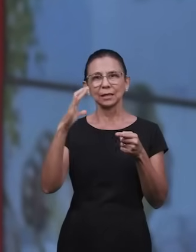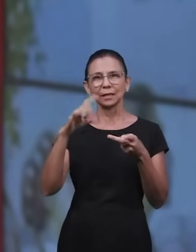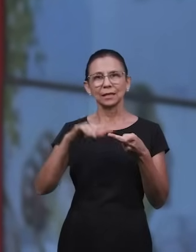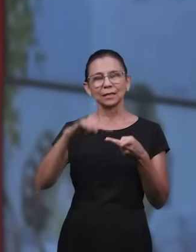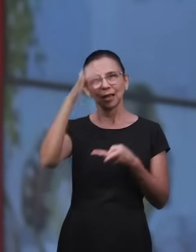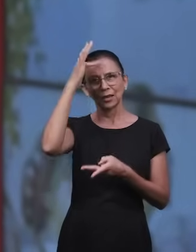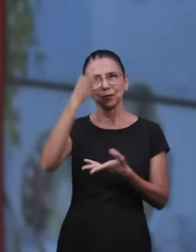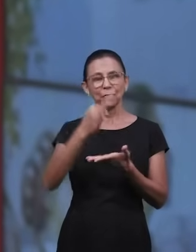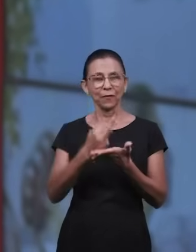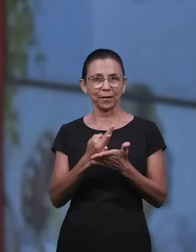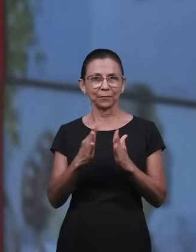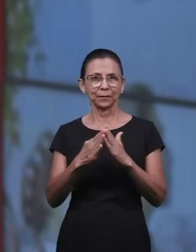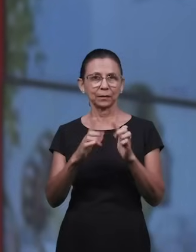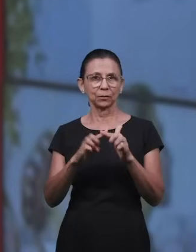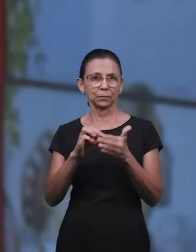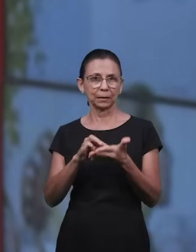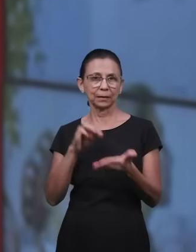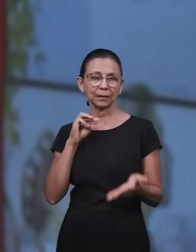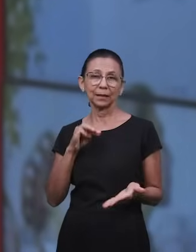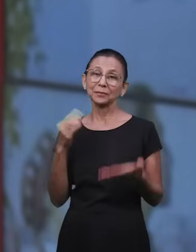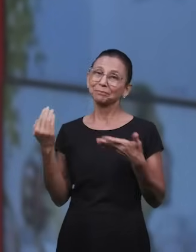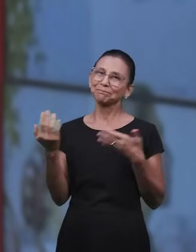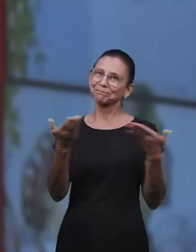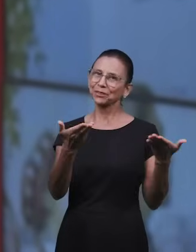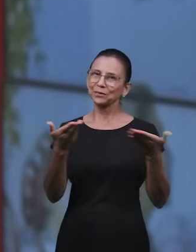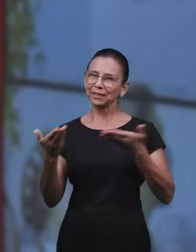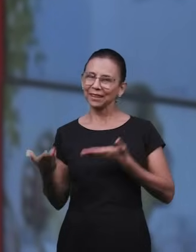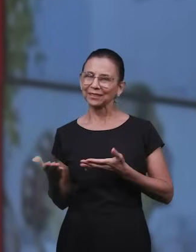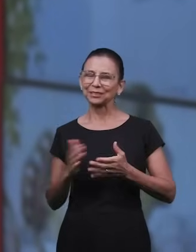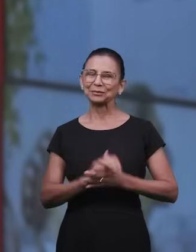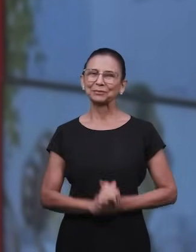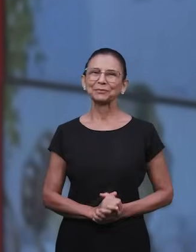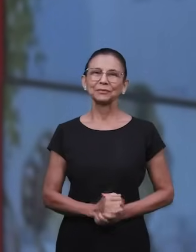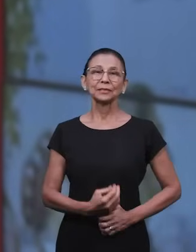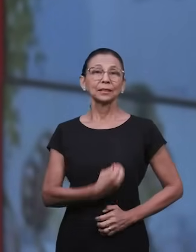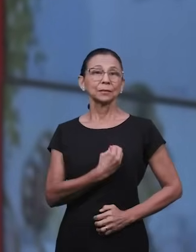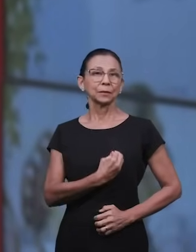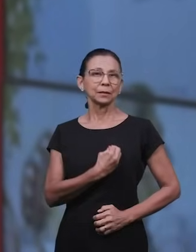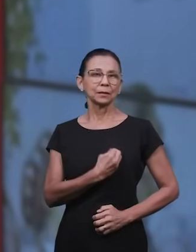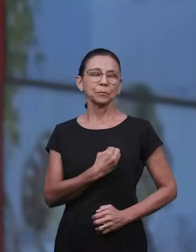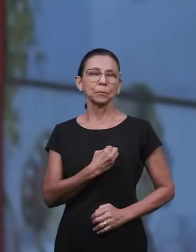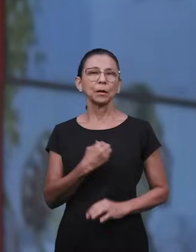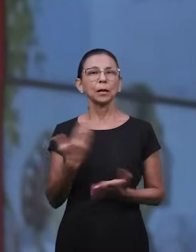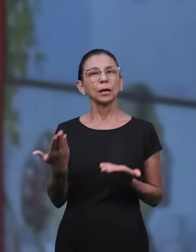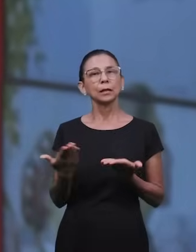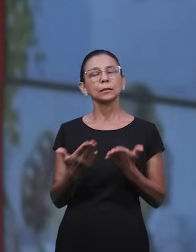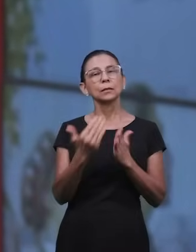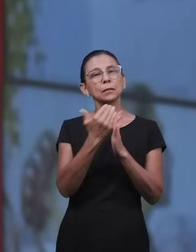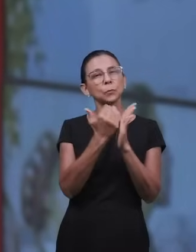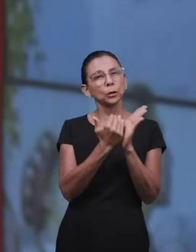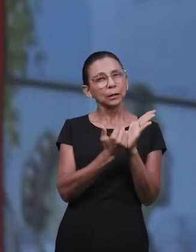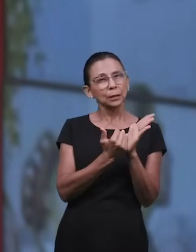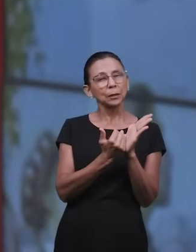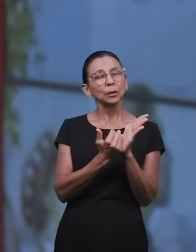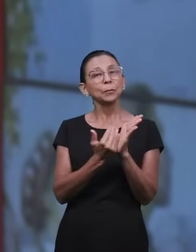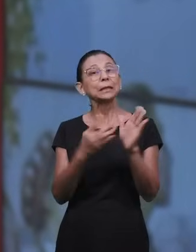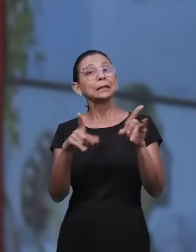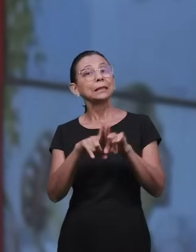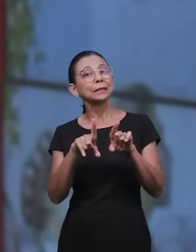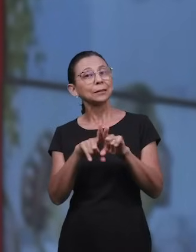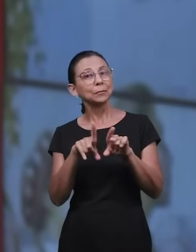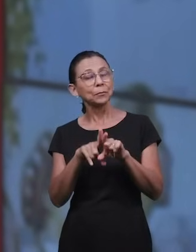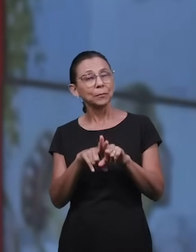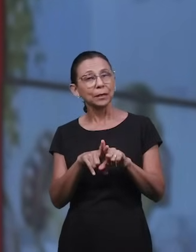você é o nosso convidado para poder participar conosco deste episódio e até mesmo se inscrever no canal oficial